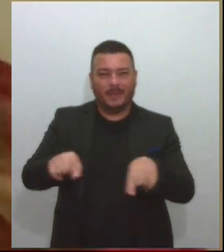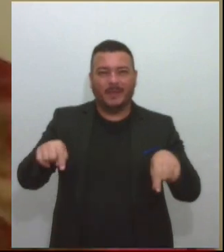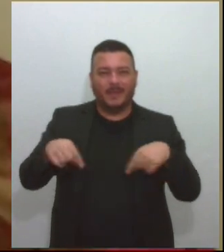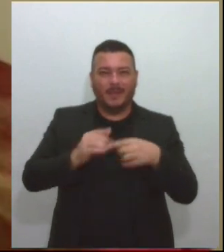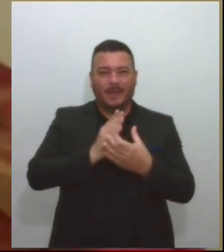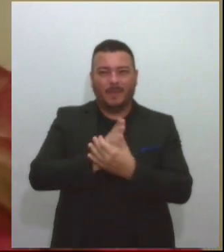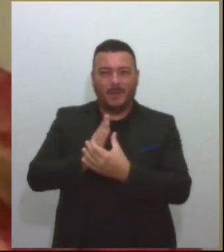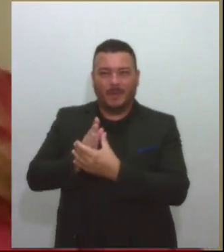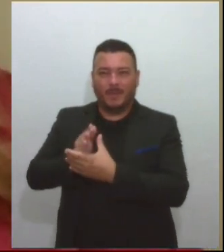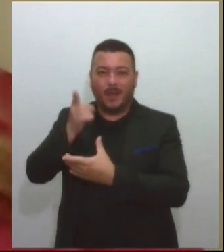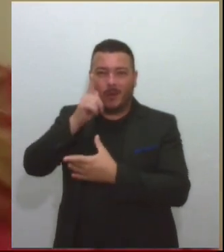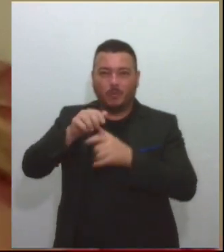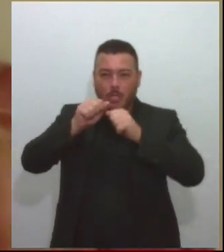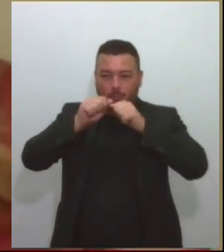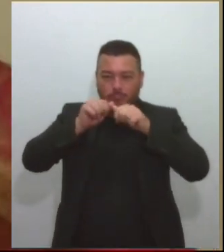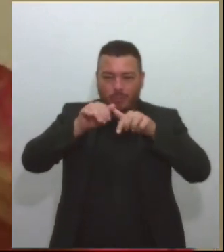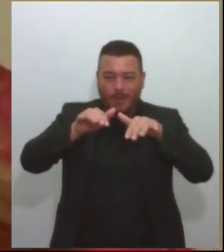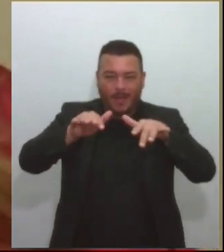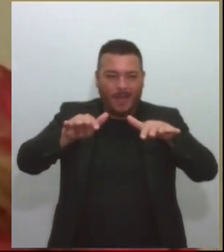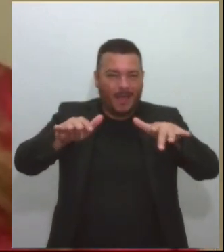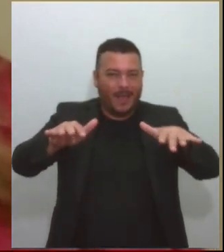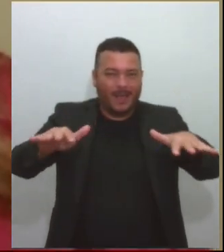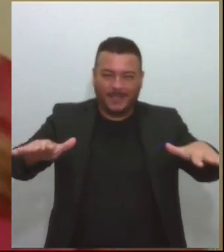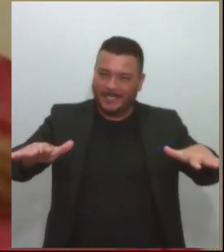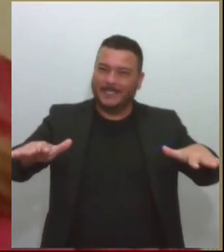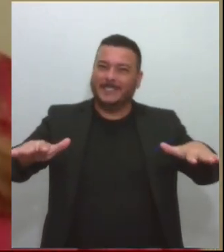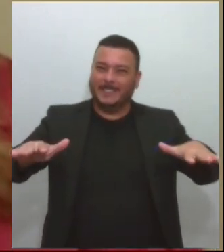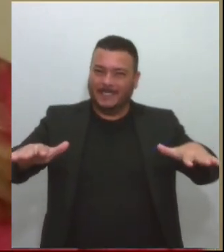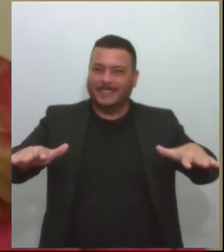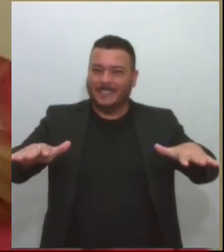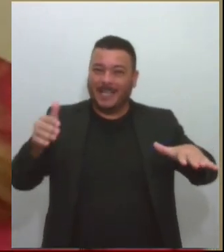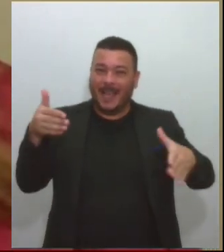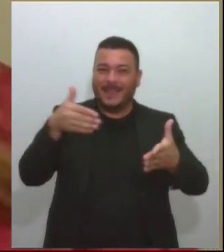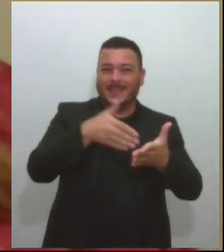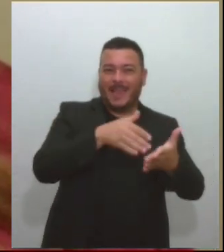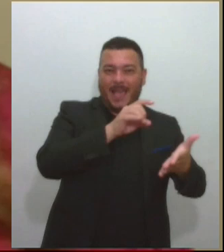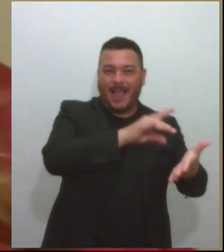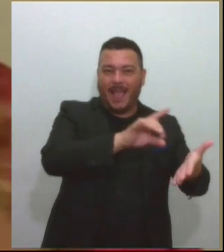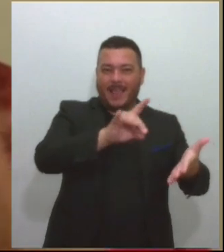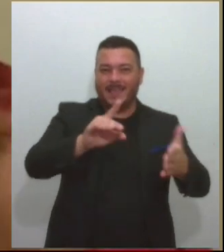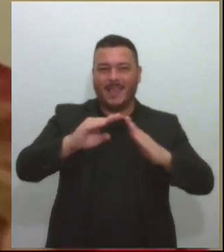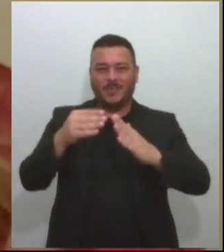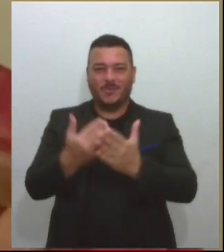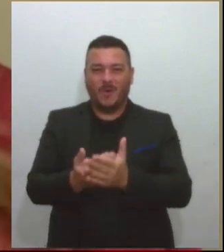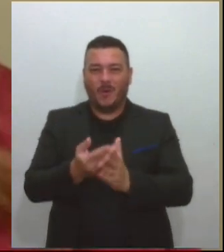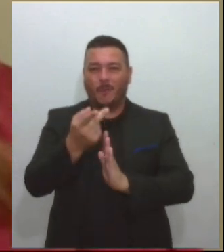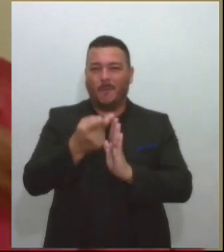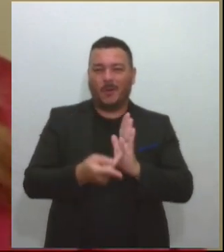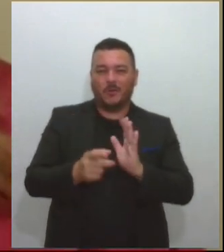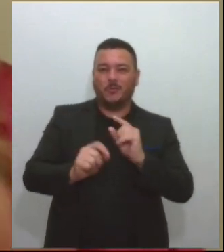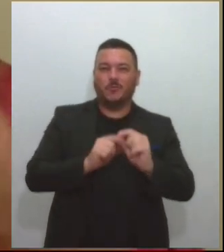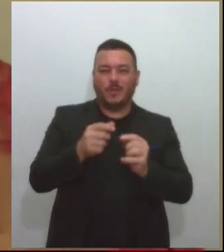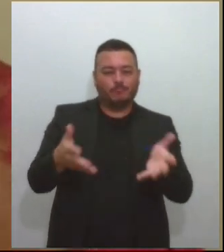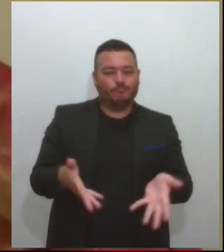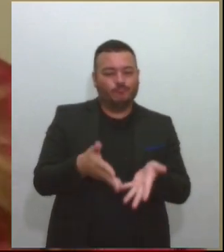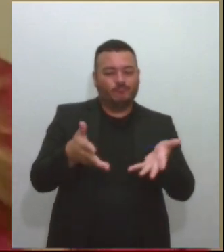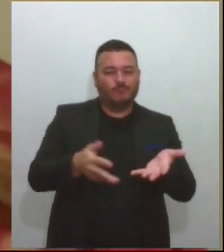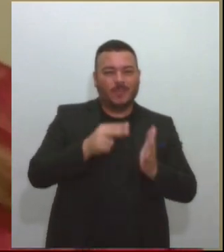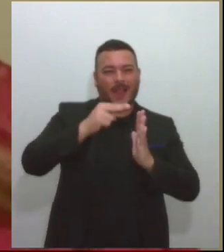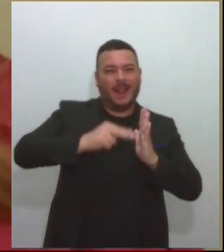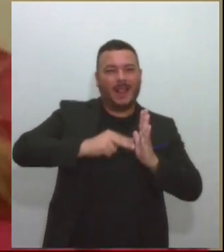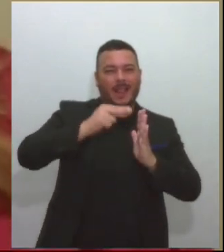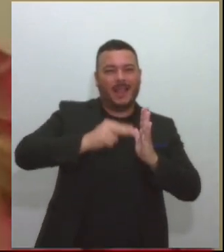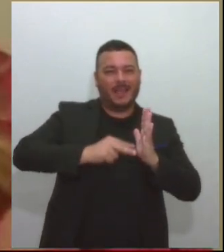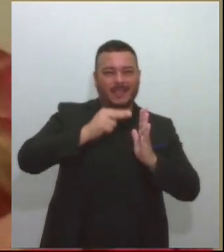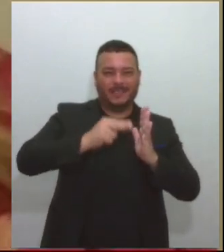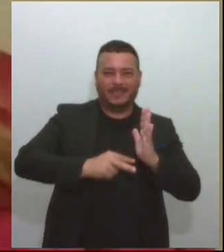os muros da biblioteca e vai até as escolas, com ações de incentivo à leitura, de forma